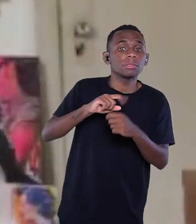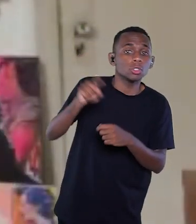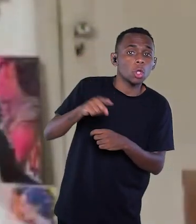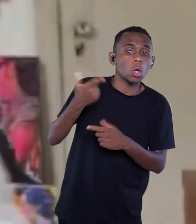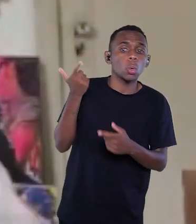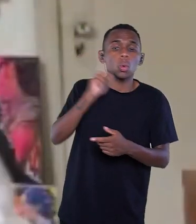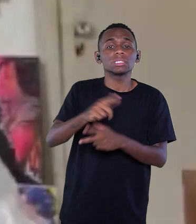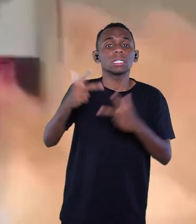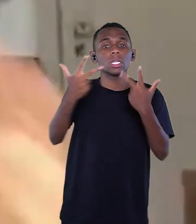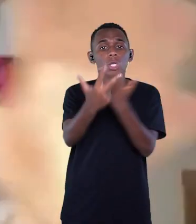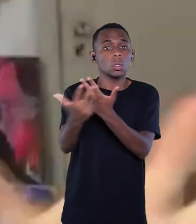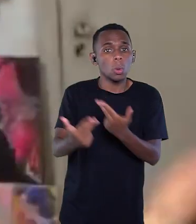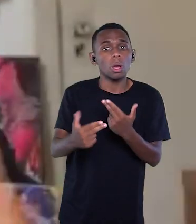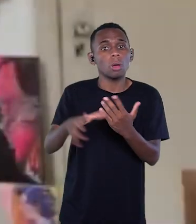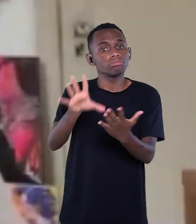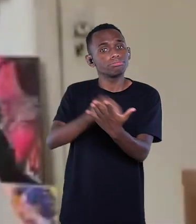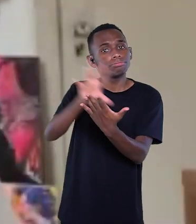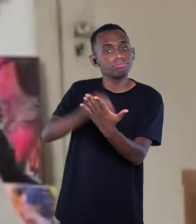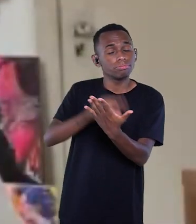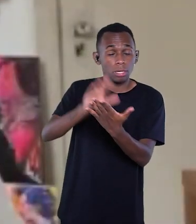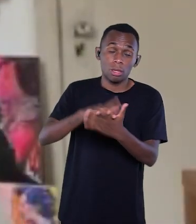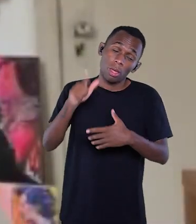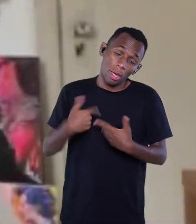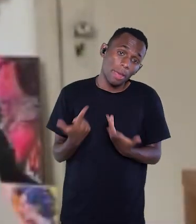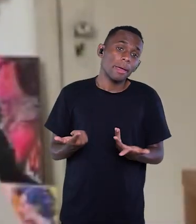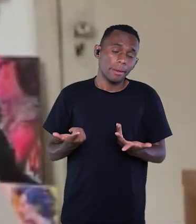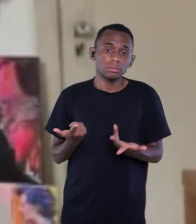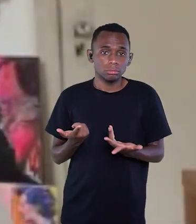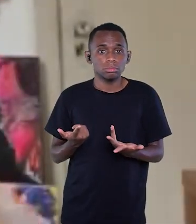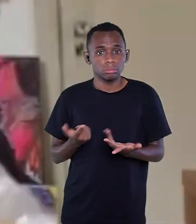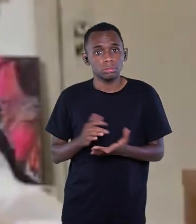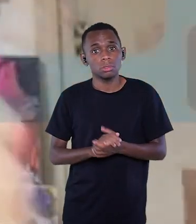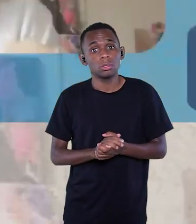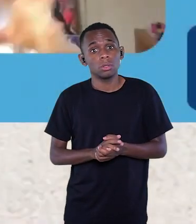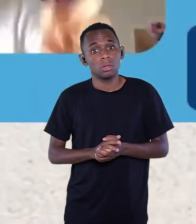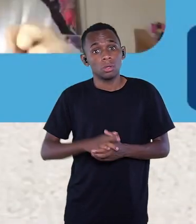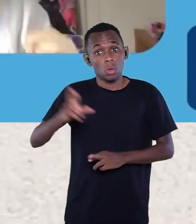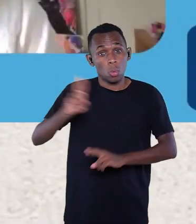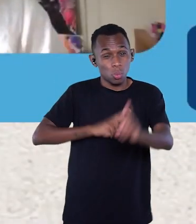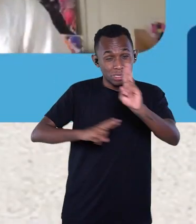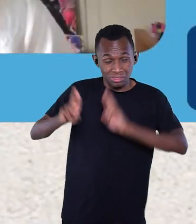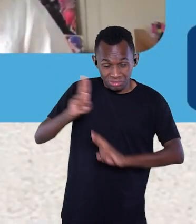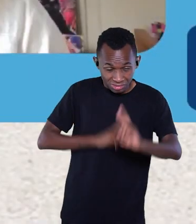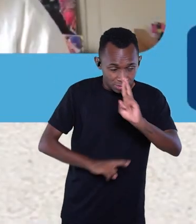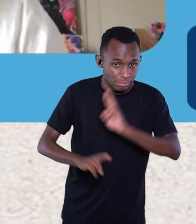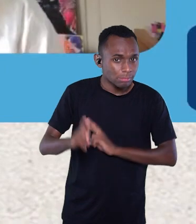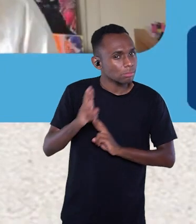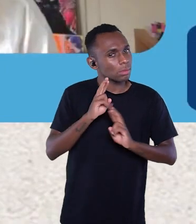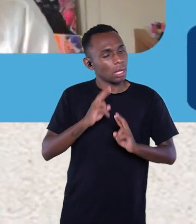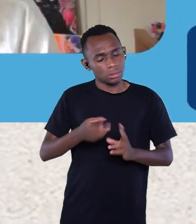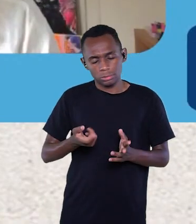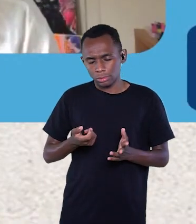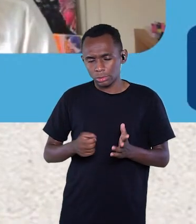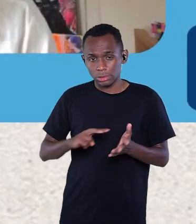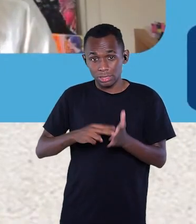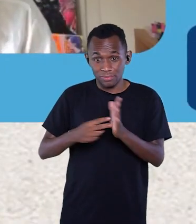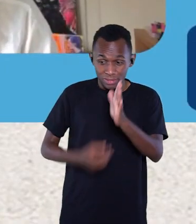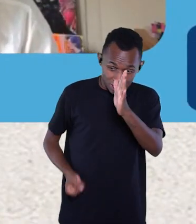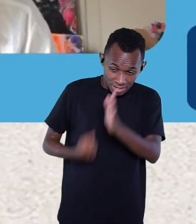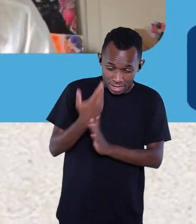consegue fazer aqui. Então eu vou desse jeito, E o encontrando resultado as são coisas. poemas lindos também, que você